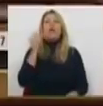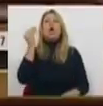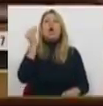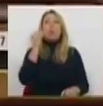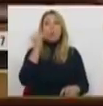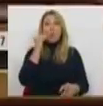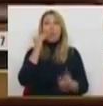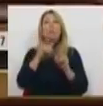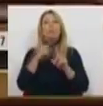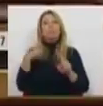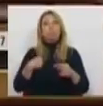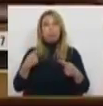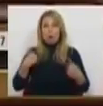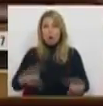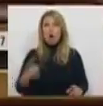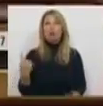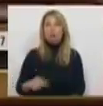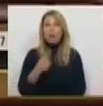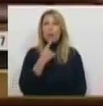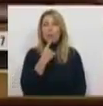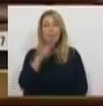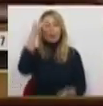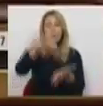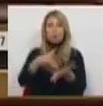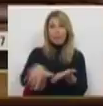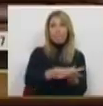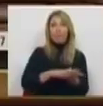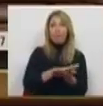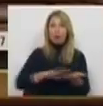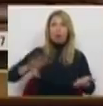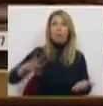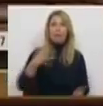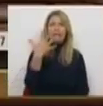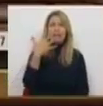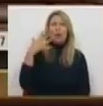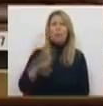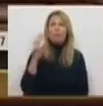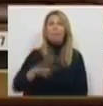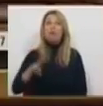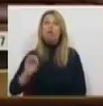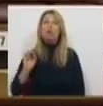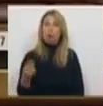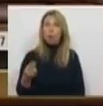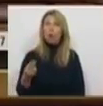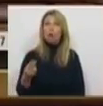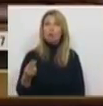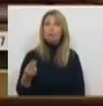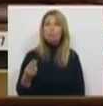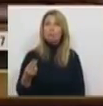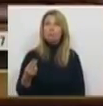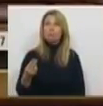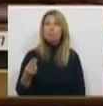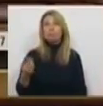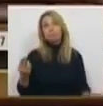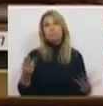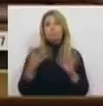à nossa porta com toda a força. O saldo primário do nosso país, 5 mil milhões de euros, vale mais